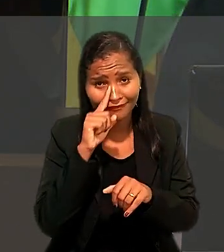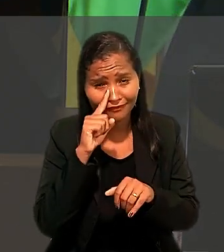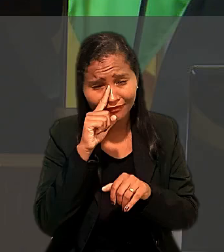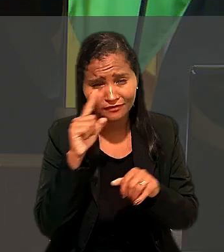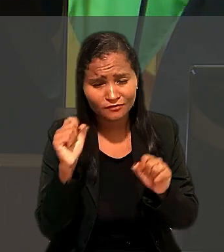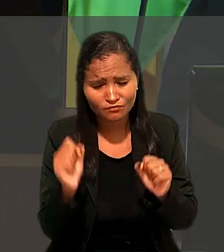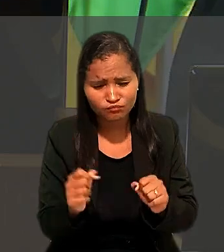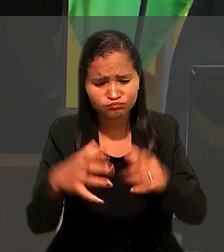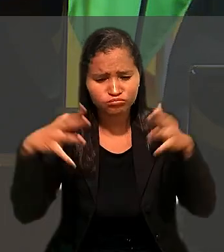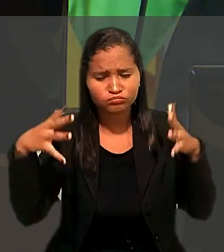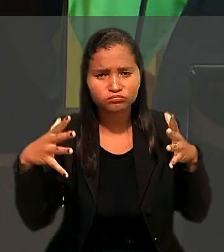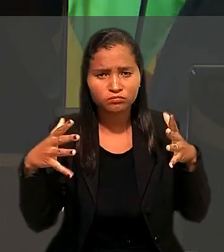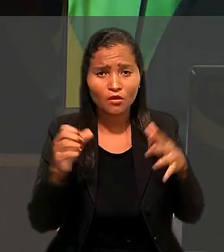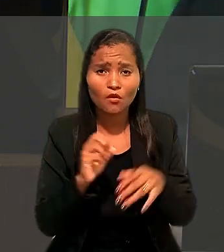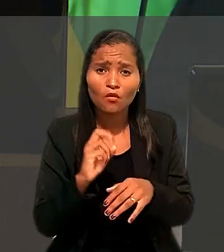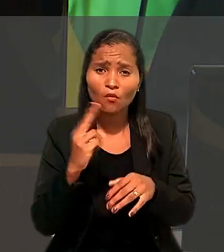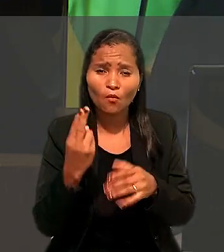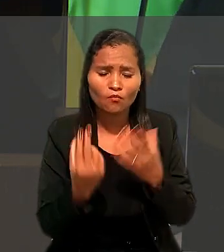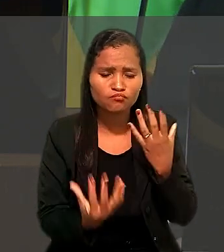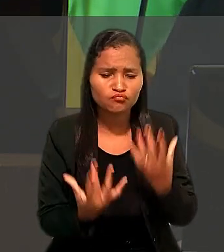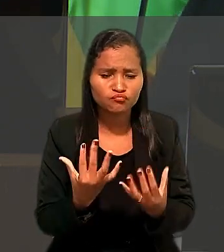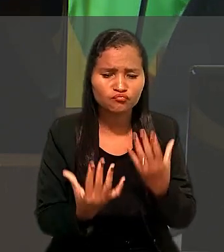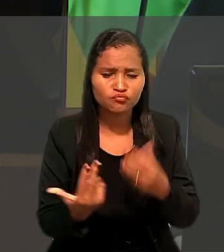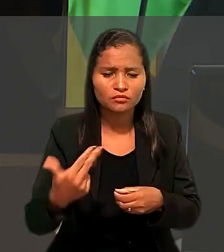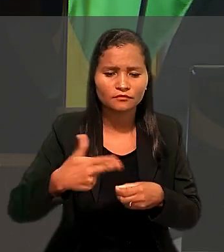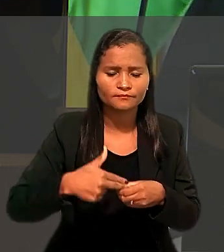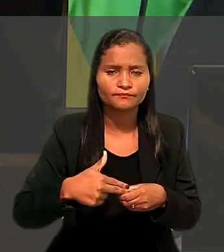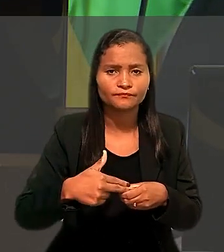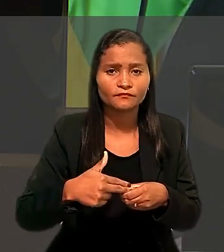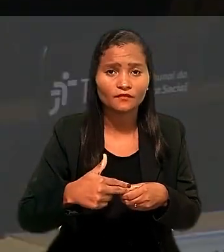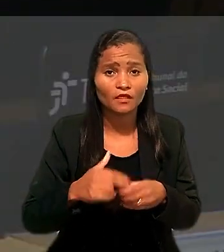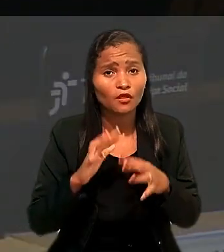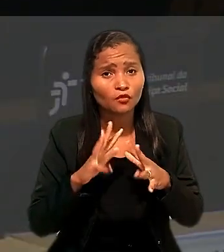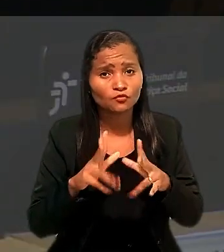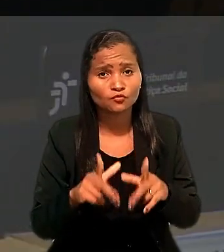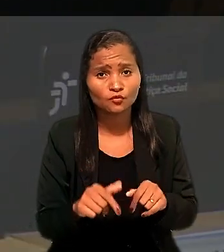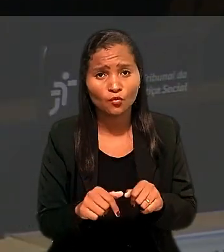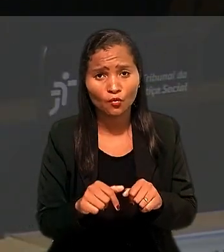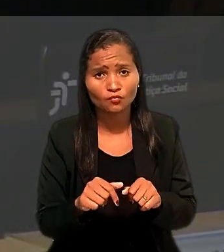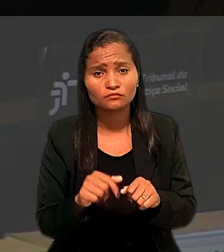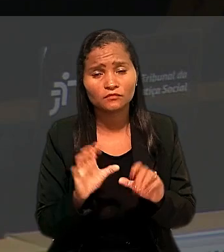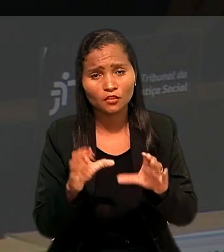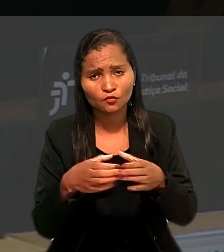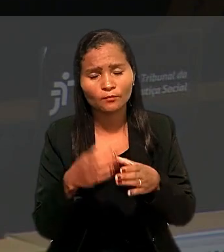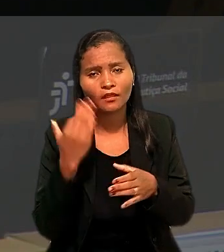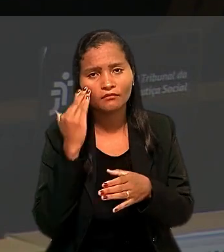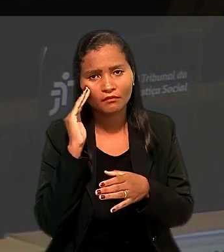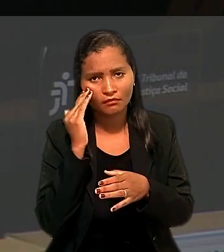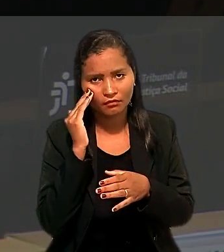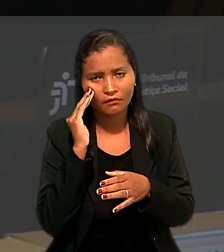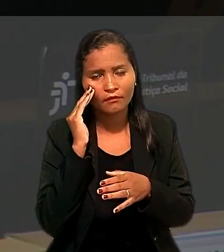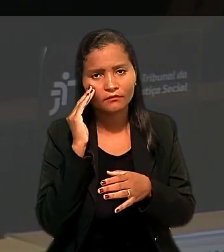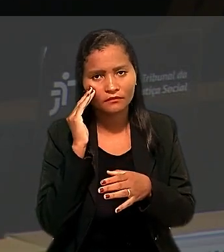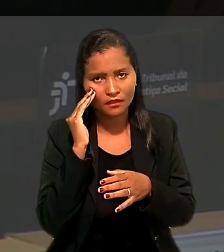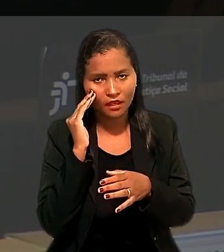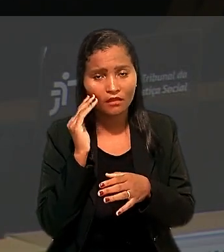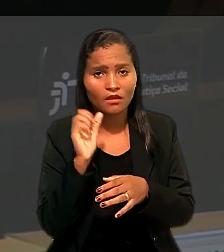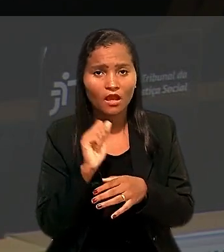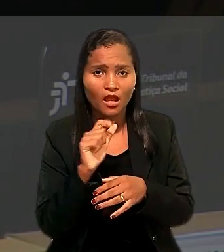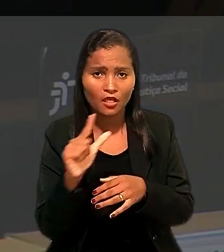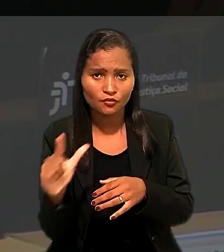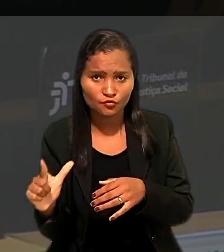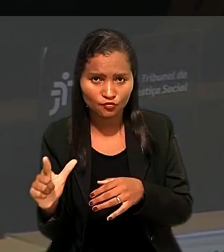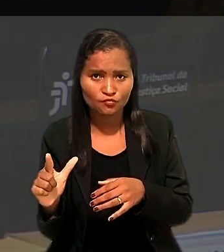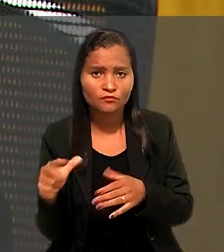risco acentuado de eventual explosão ou incêndio do combustível. Por unanimidade, a turma seguiu esse entendimento e a